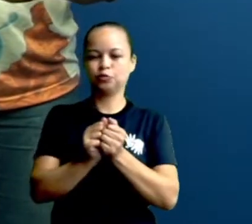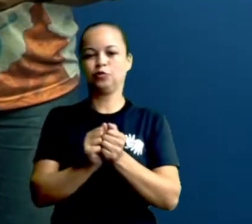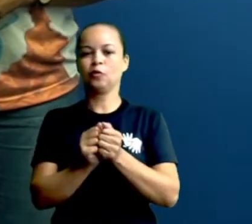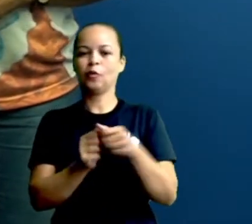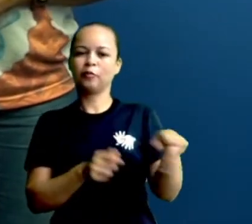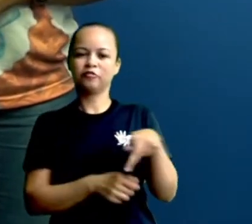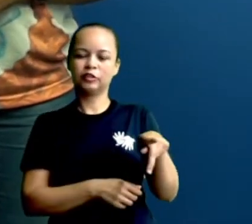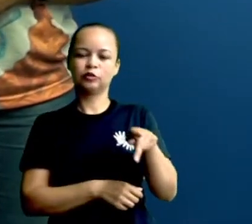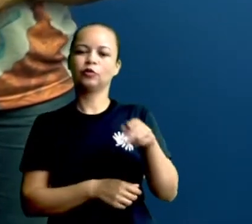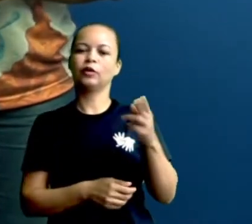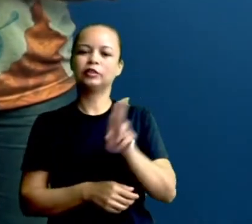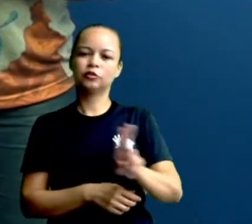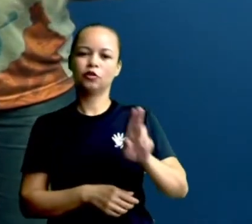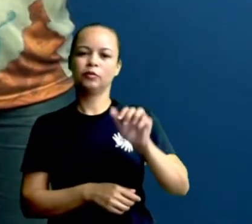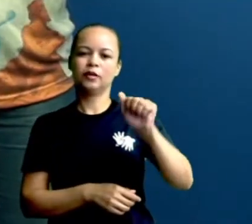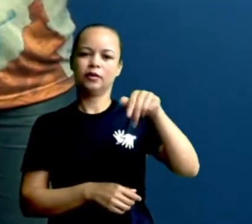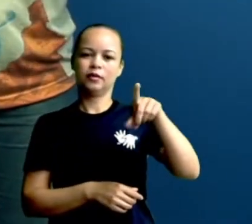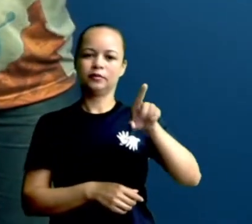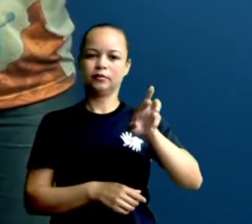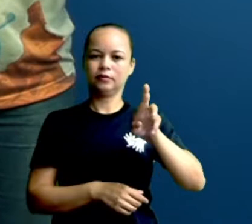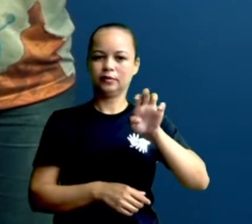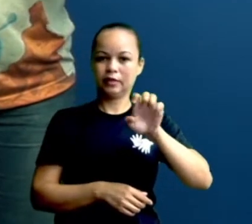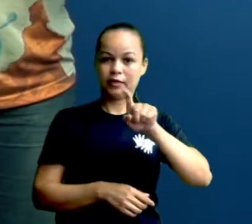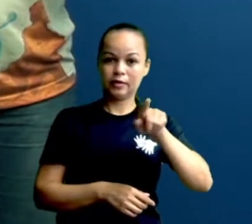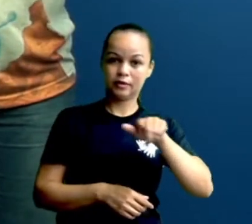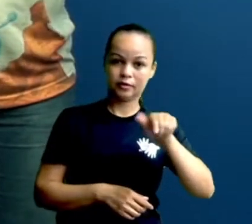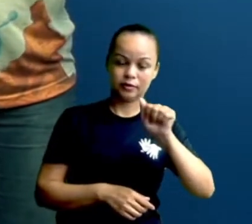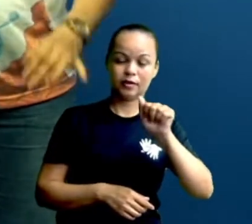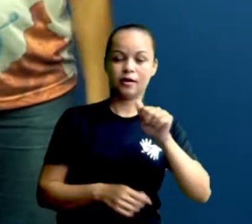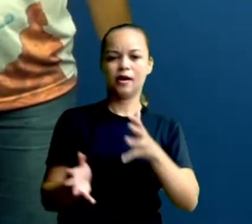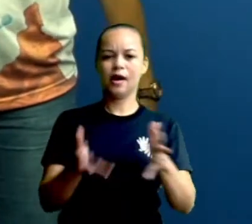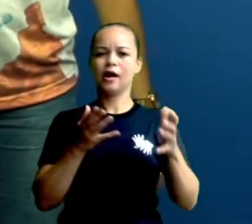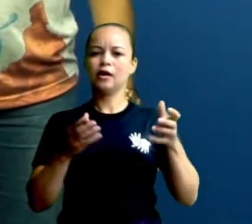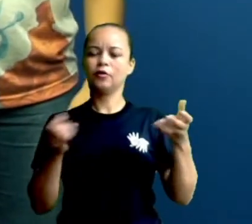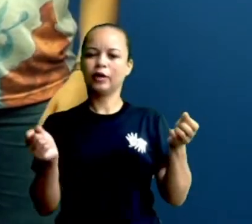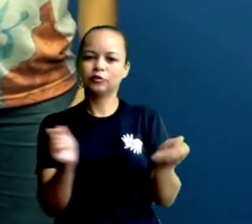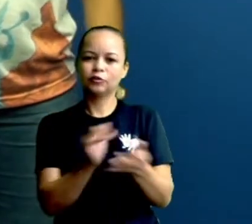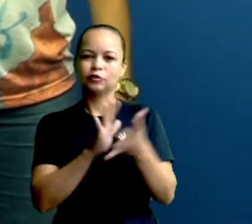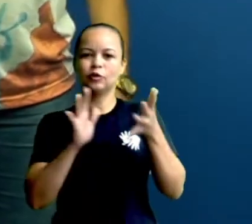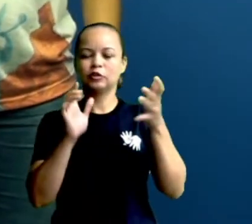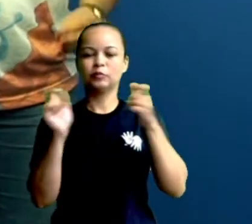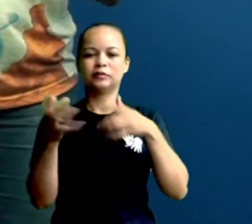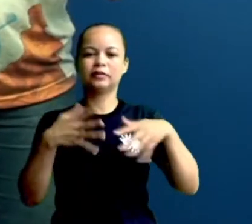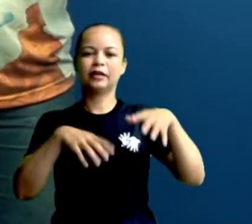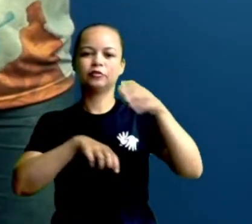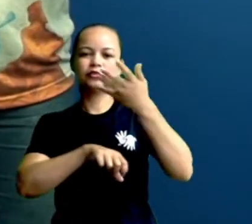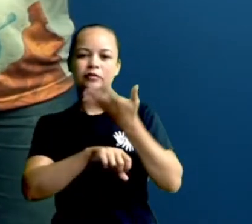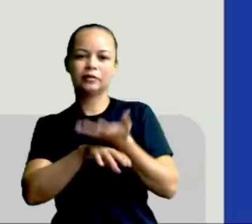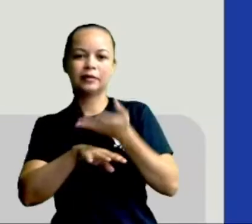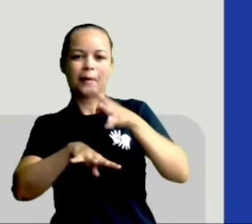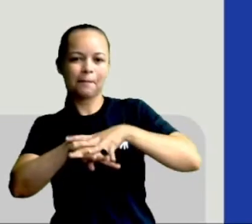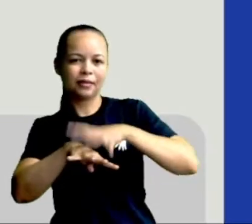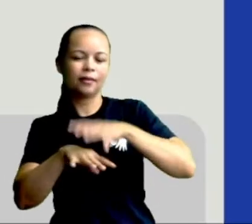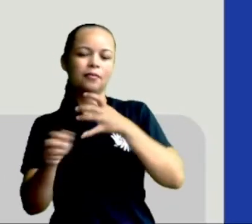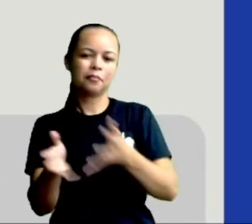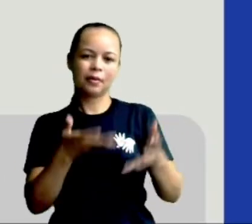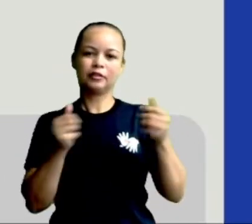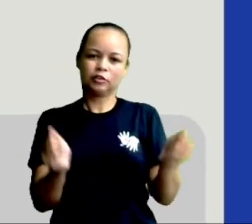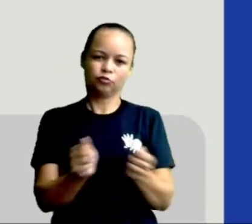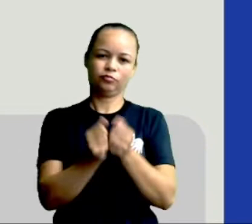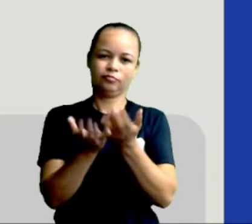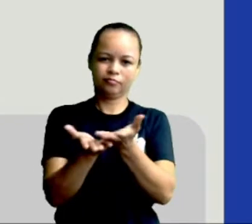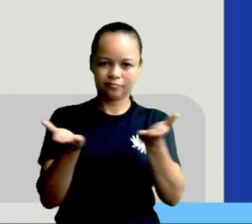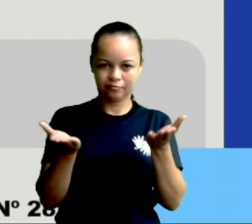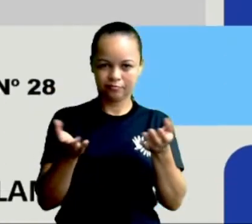Andresa Sacramento, porque hoje eu quero continuar desvendando os mistérios da matemática juntinho com